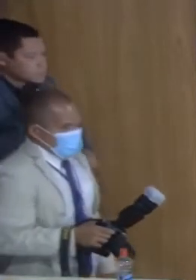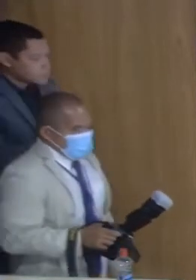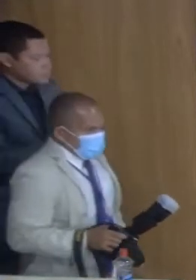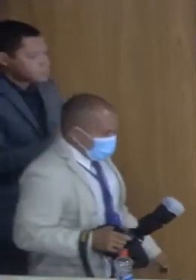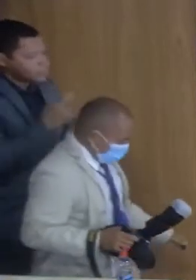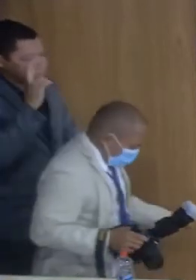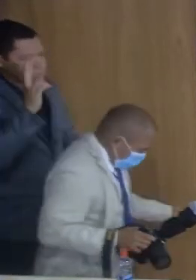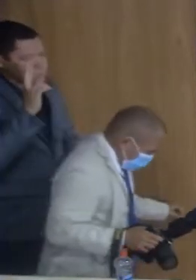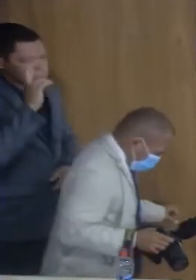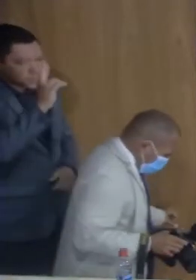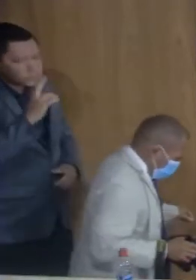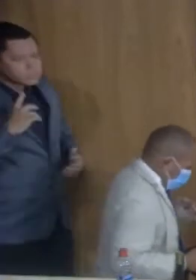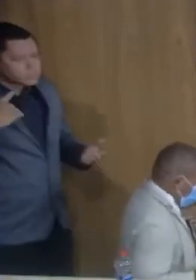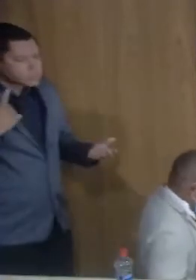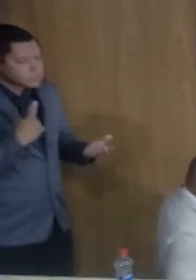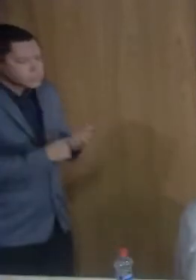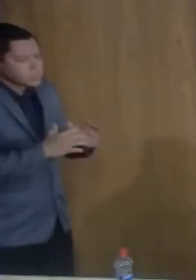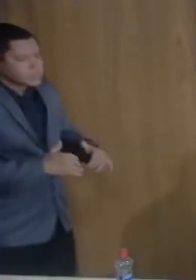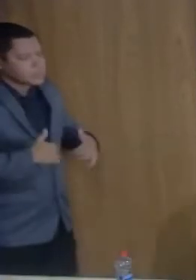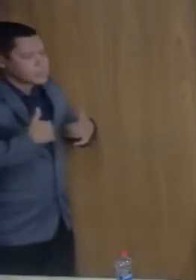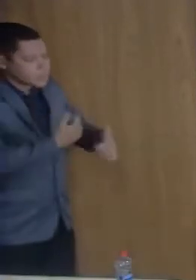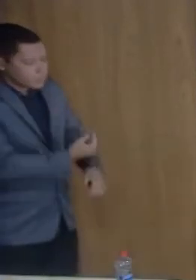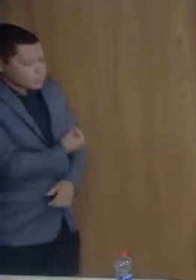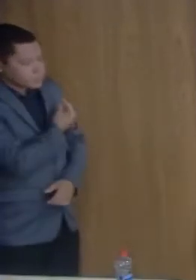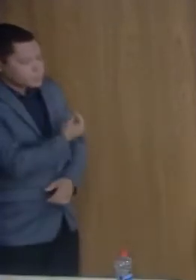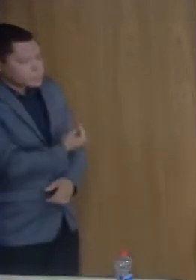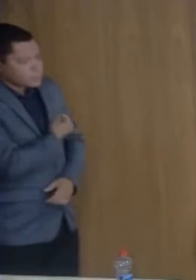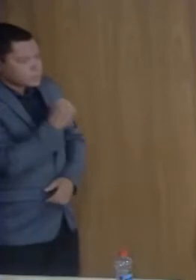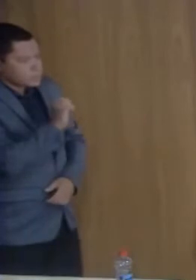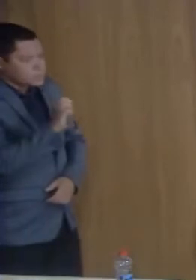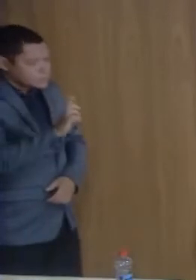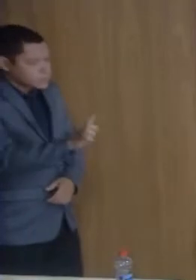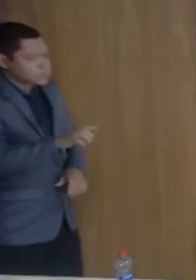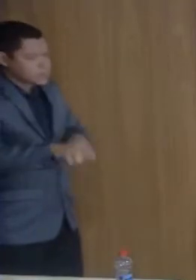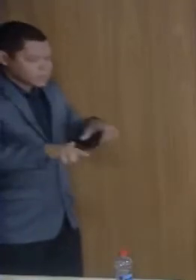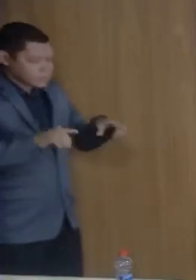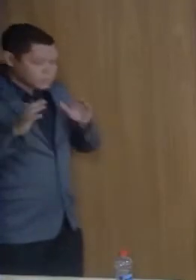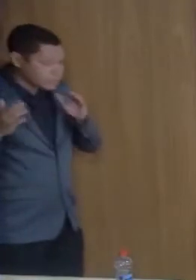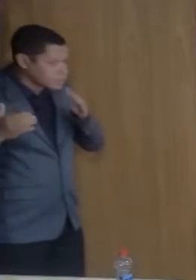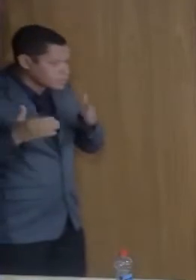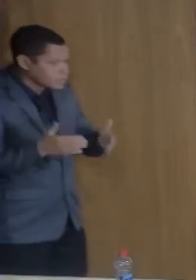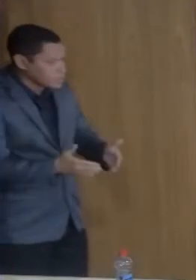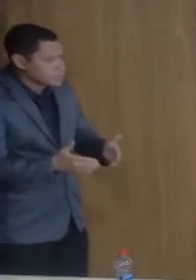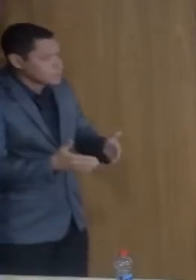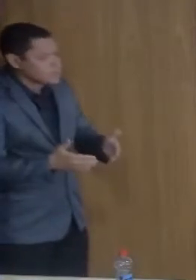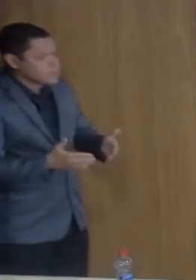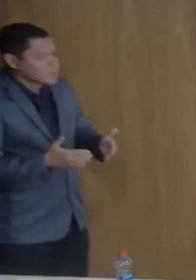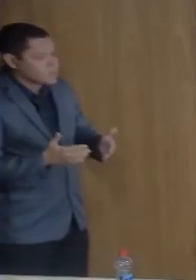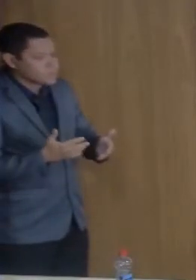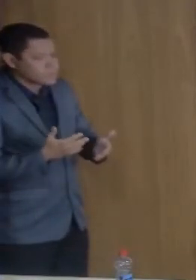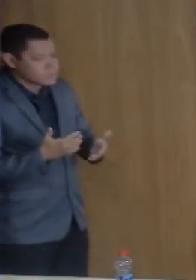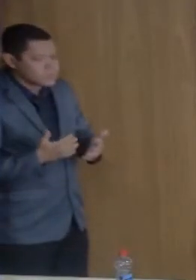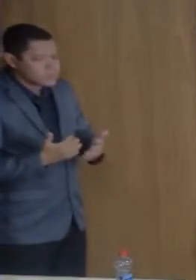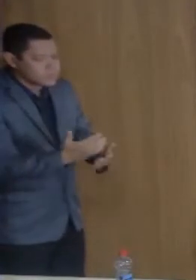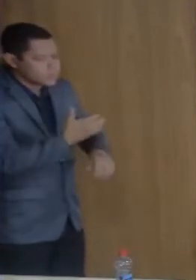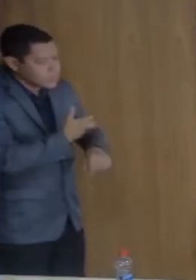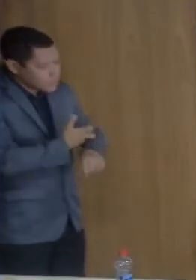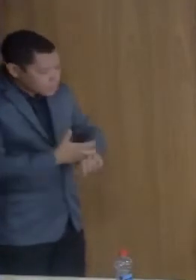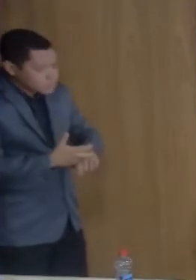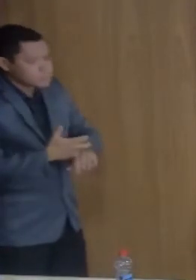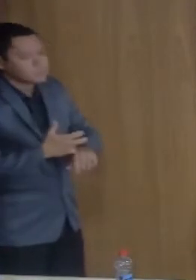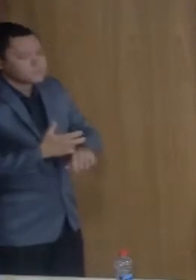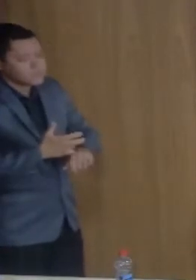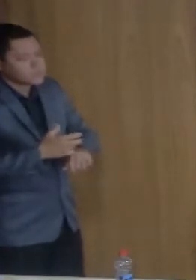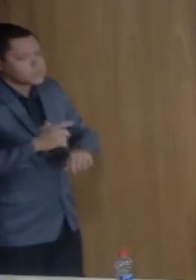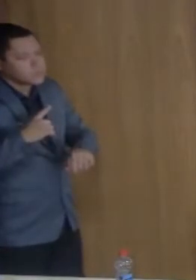com o compromisso de melhorar a vida dos ludovicenses e trabalhar para que, ao final deste mandato, São Luís se torne uma